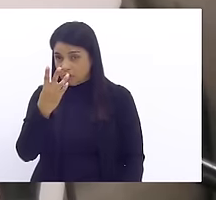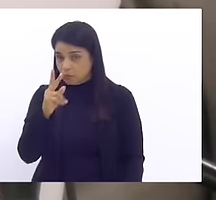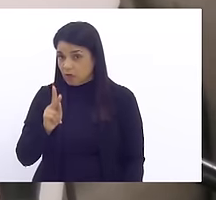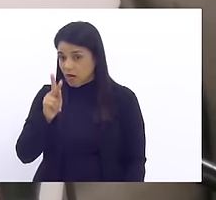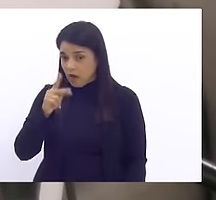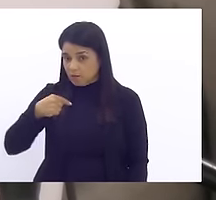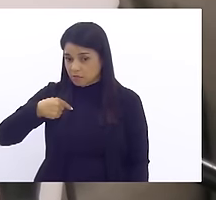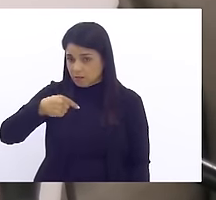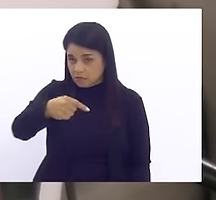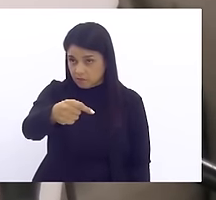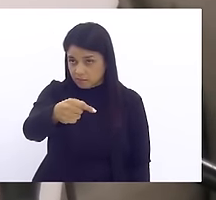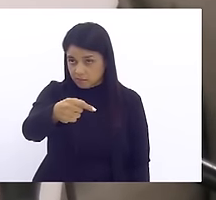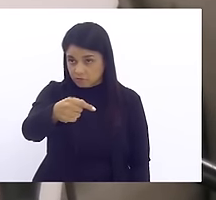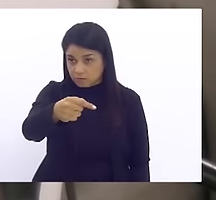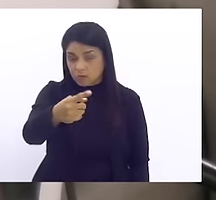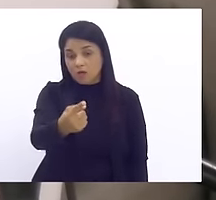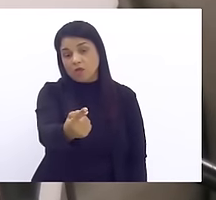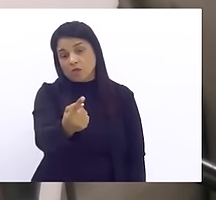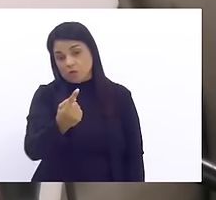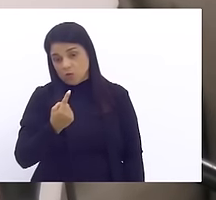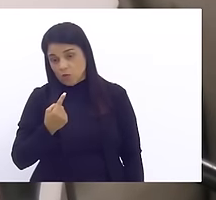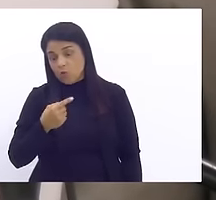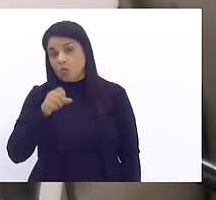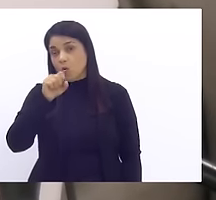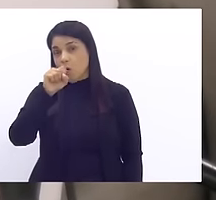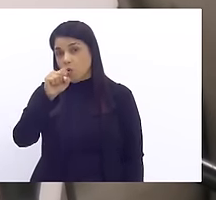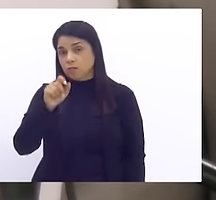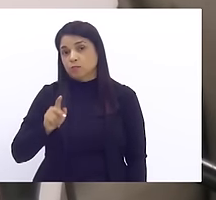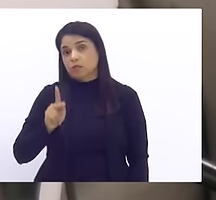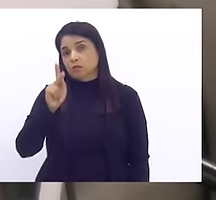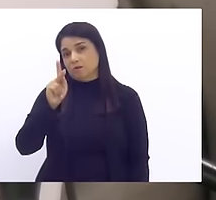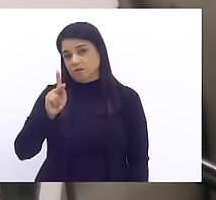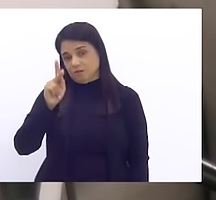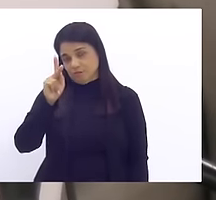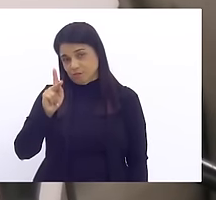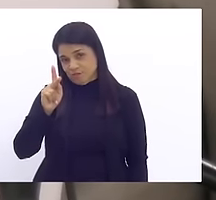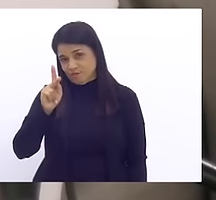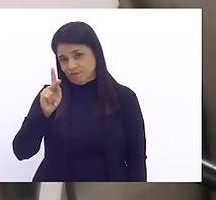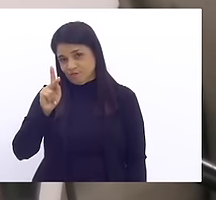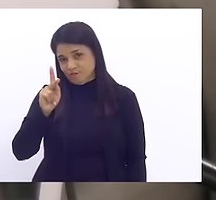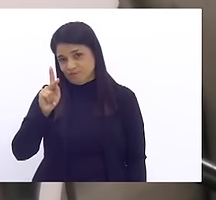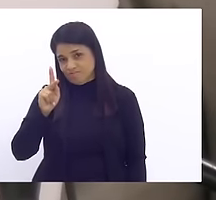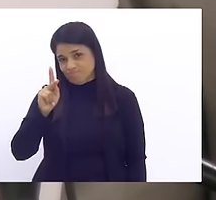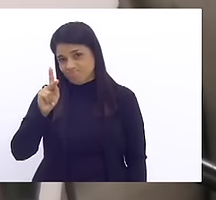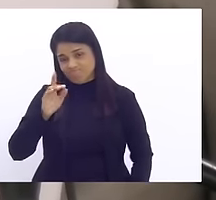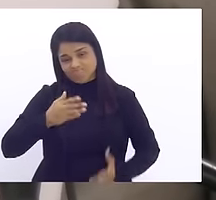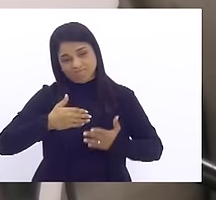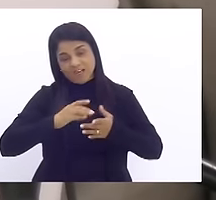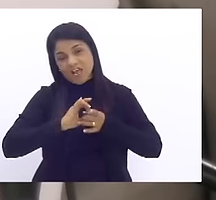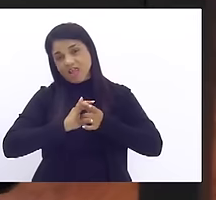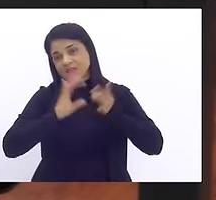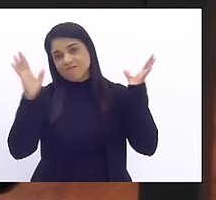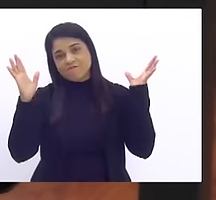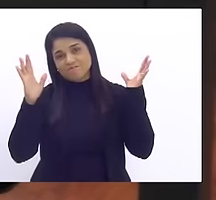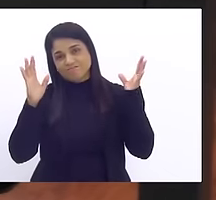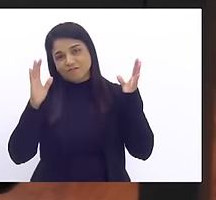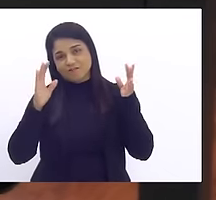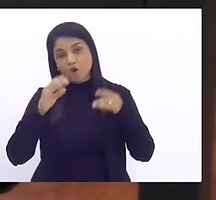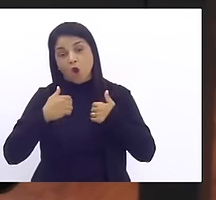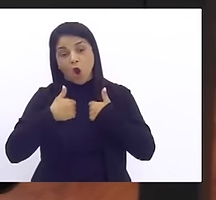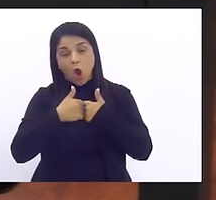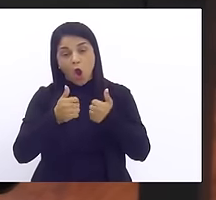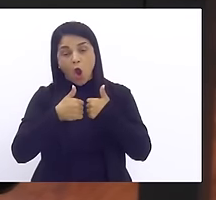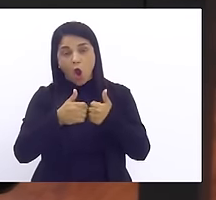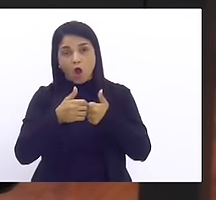né 4 km se foi e voltar 8 km E aí você vai ver eles fazem o que querem bota o ônibus